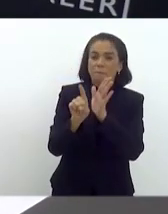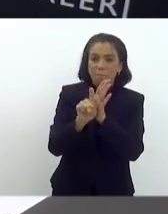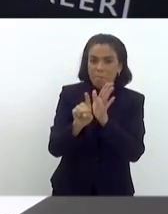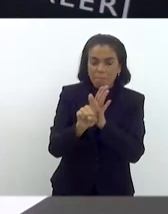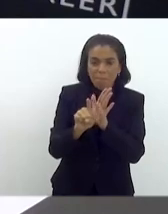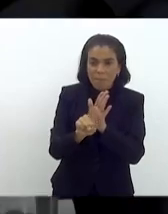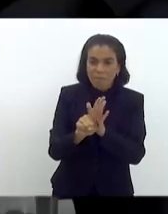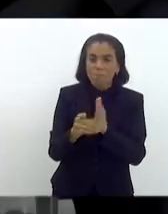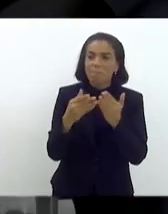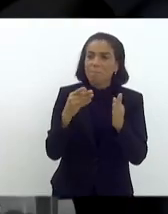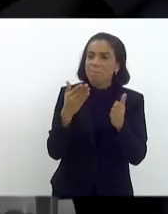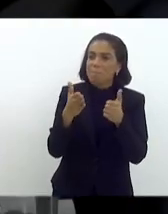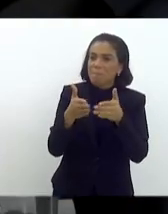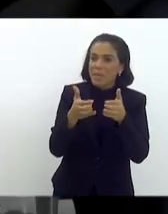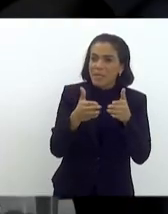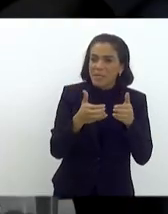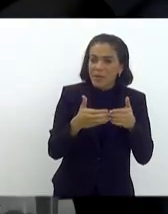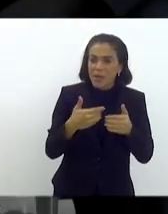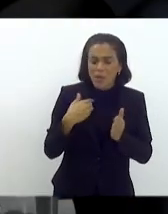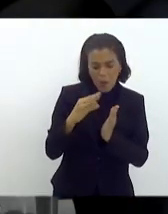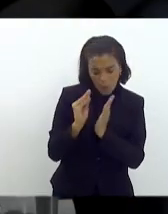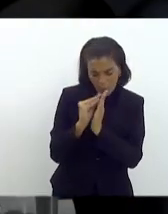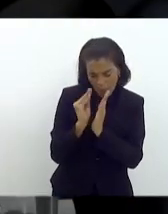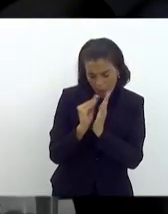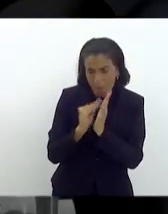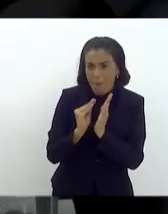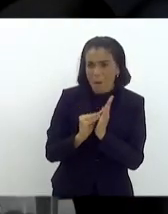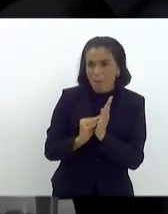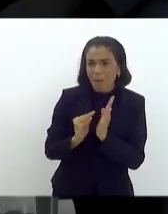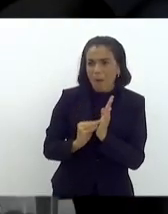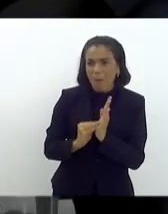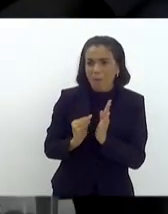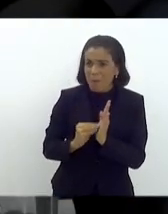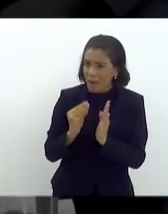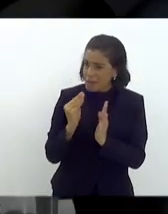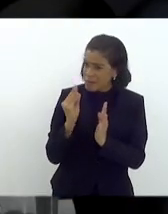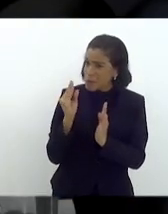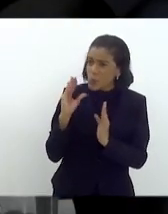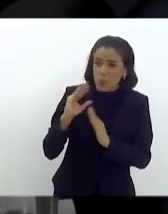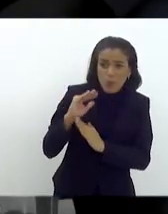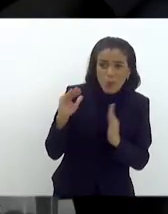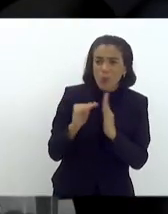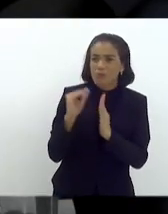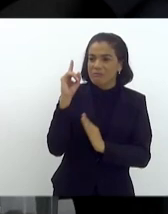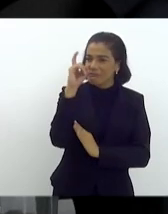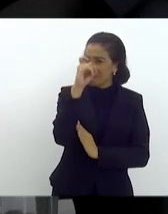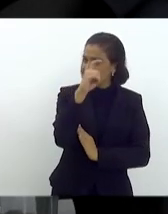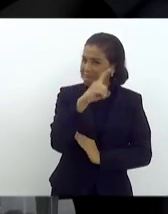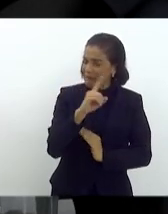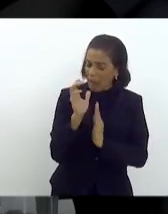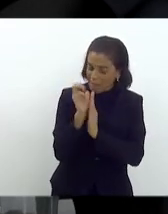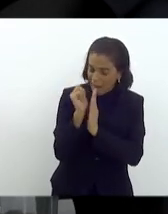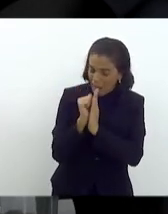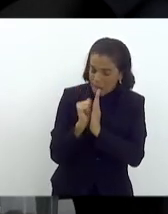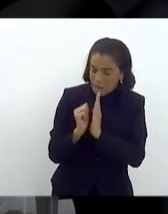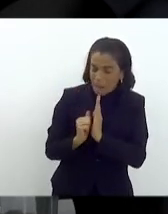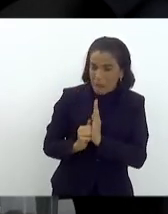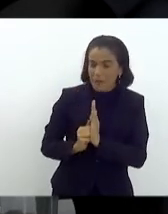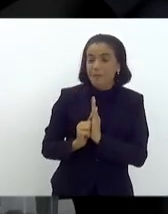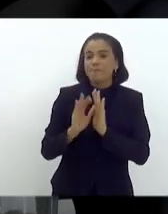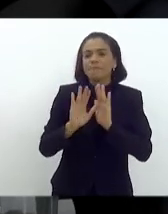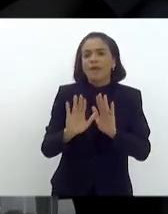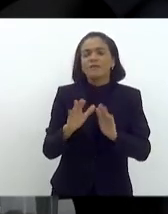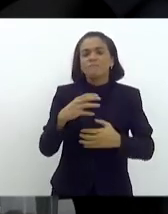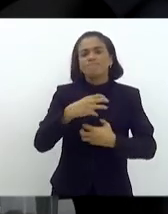porque eu tava aqui anotando anotando e tava difícil de anotar tudo bom mas eu